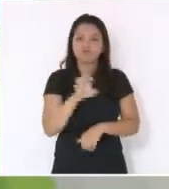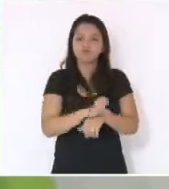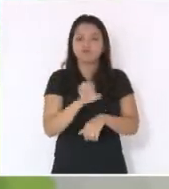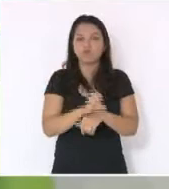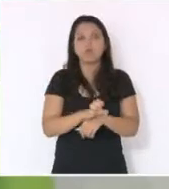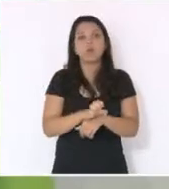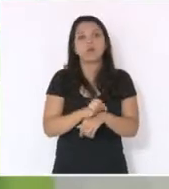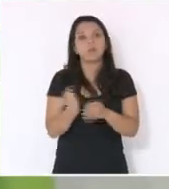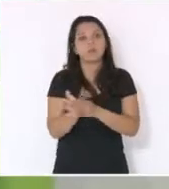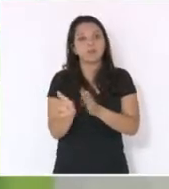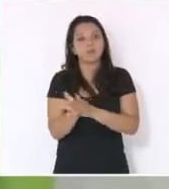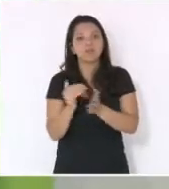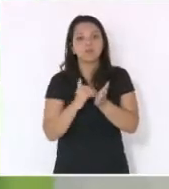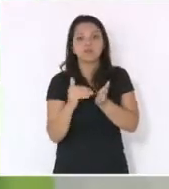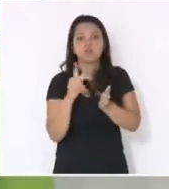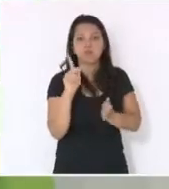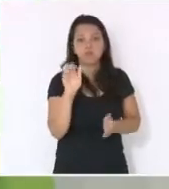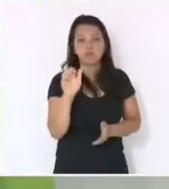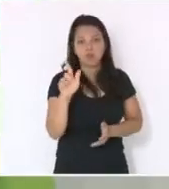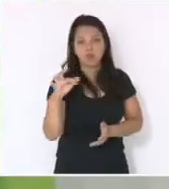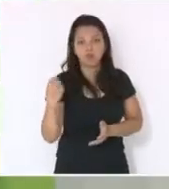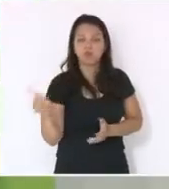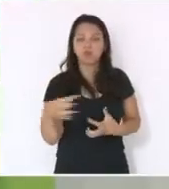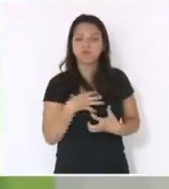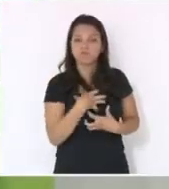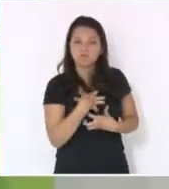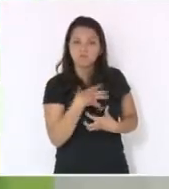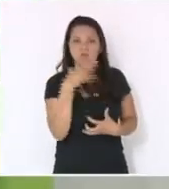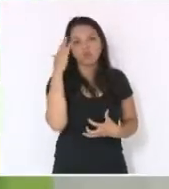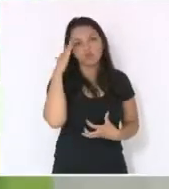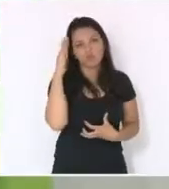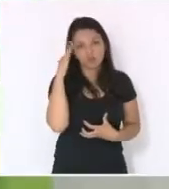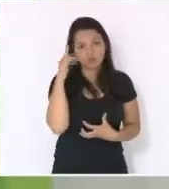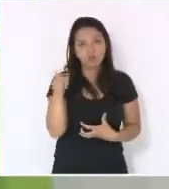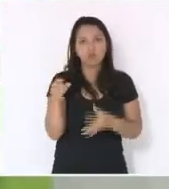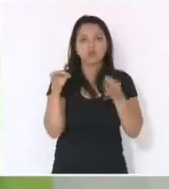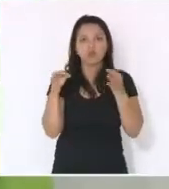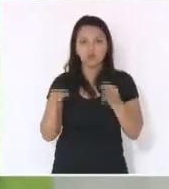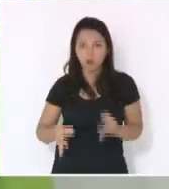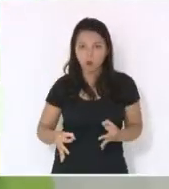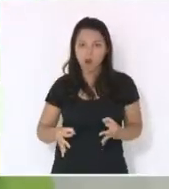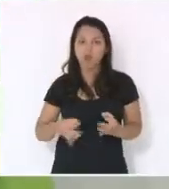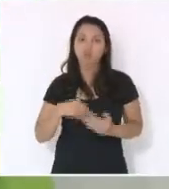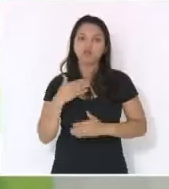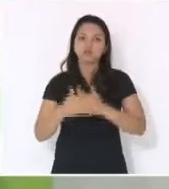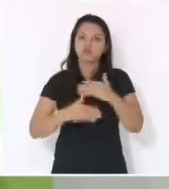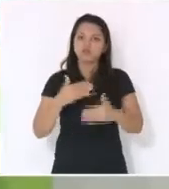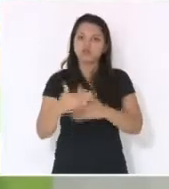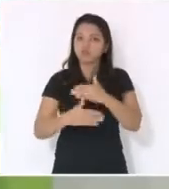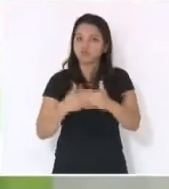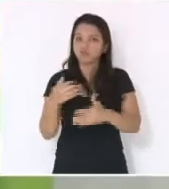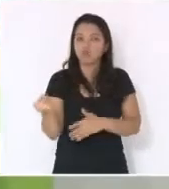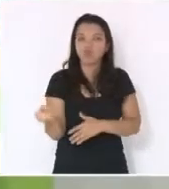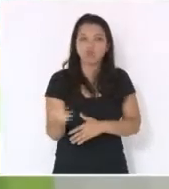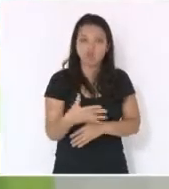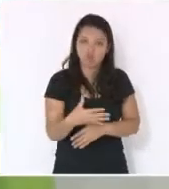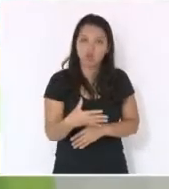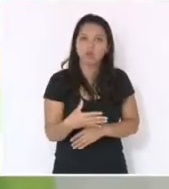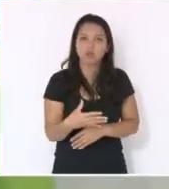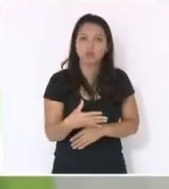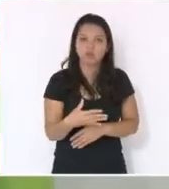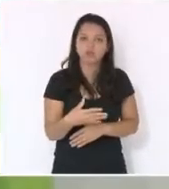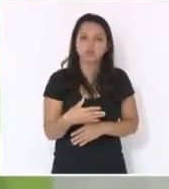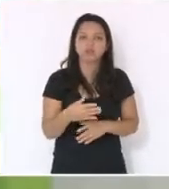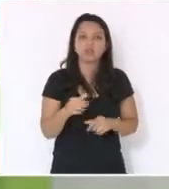que foi sensível, está sendo sensível e muito correto na condução dessa nova